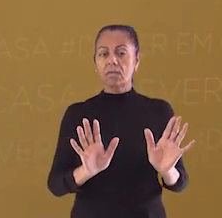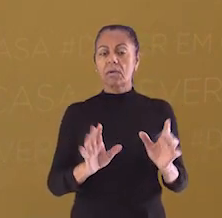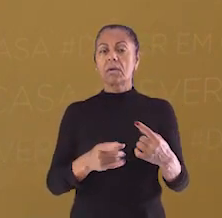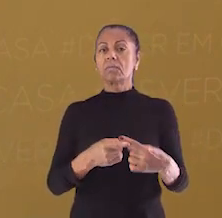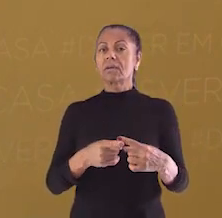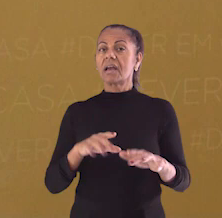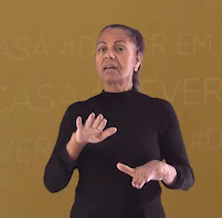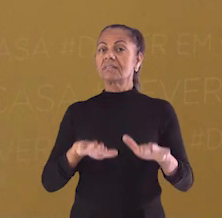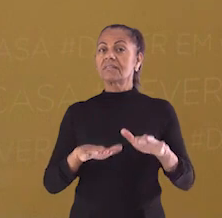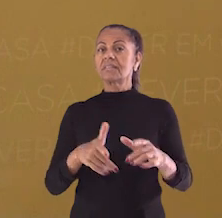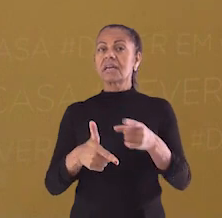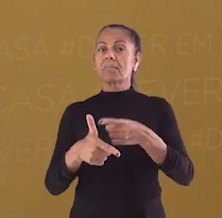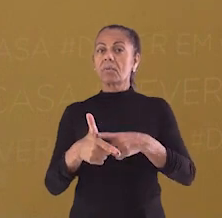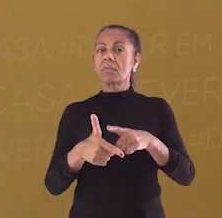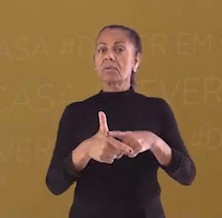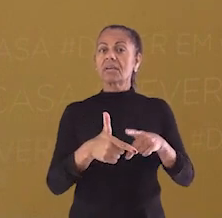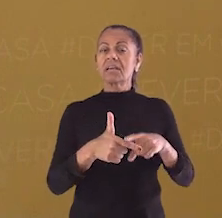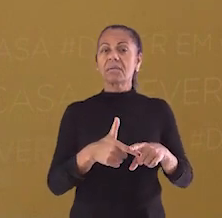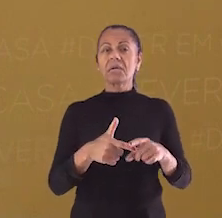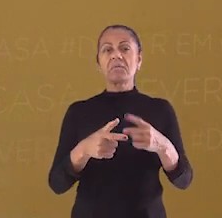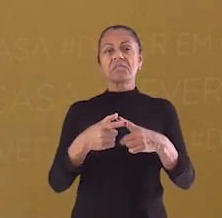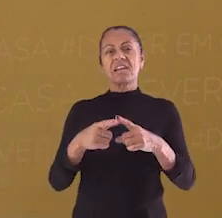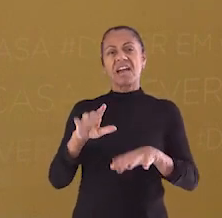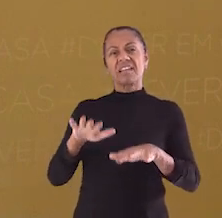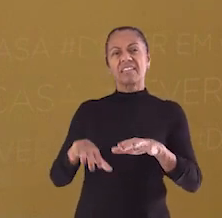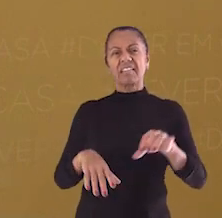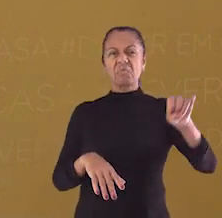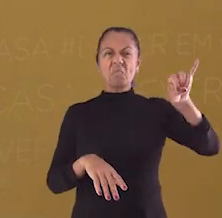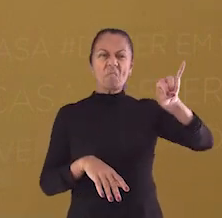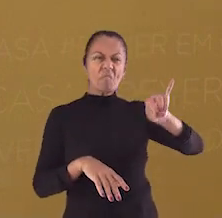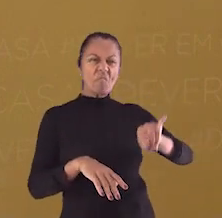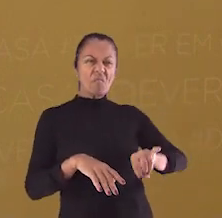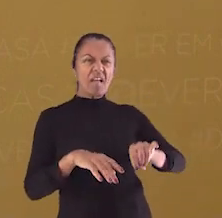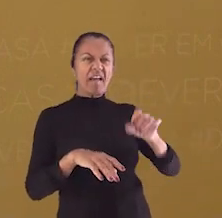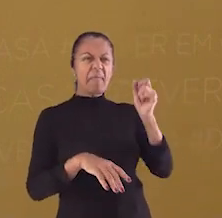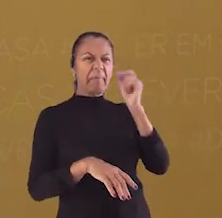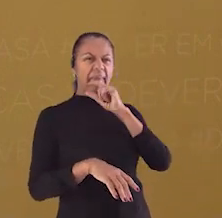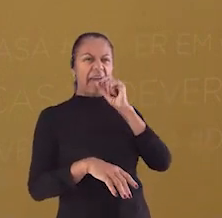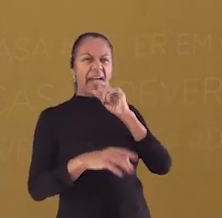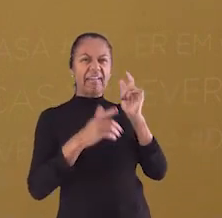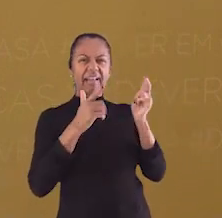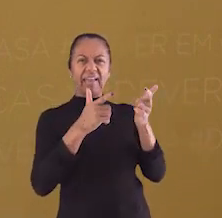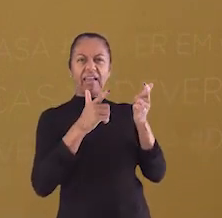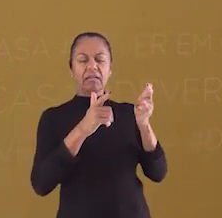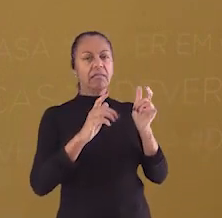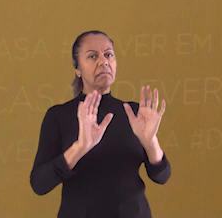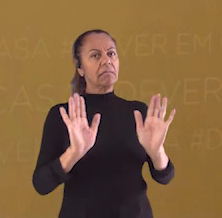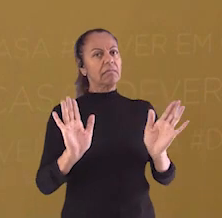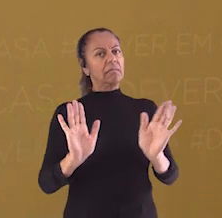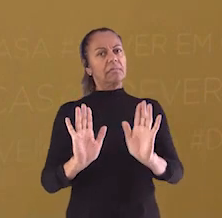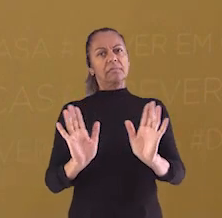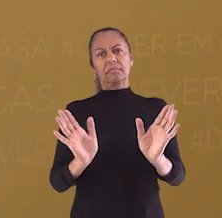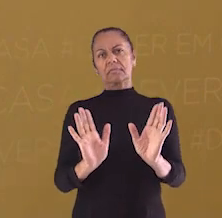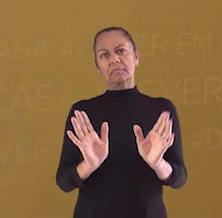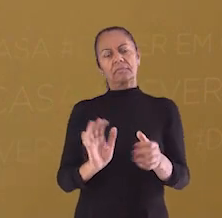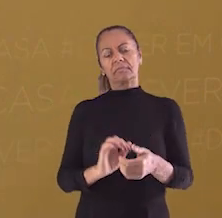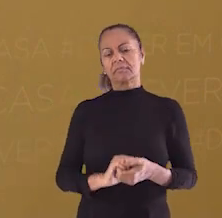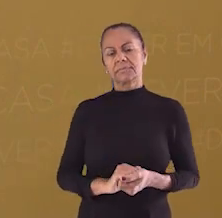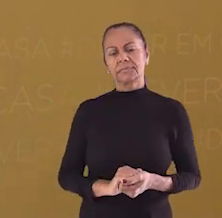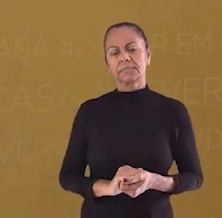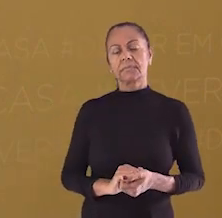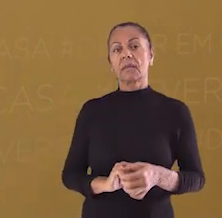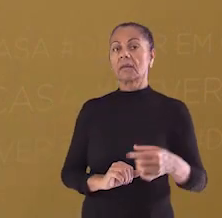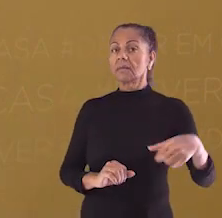julgando. Porque são problemas que muitas pessoas tratam como um motivo de piada. Isso também vai te deixar mais confortável para conversar